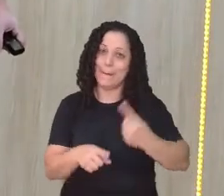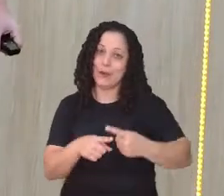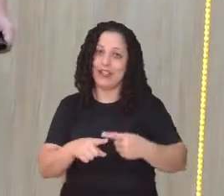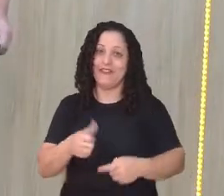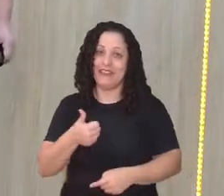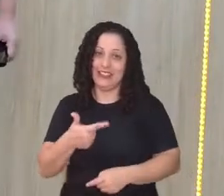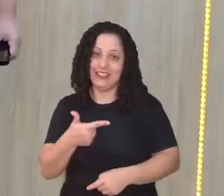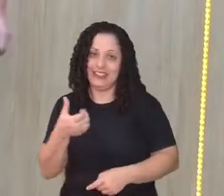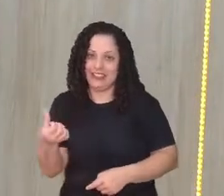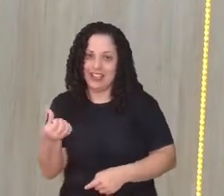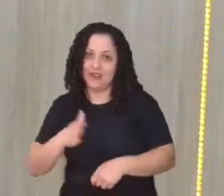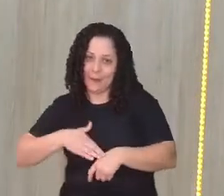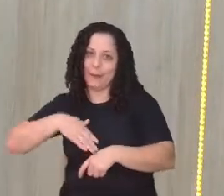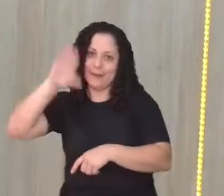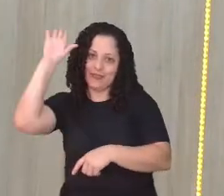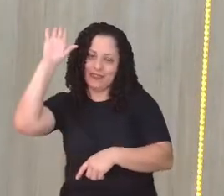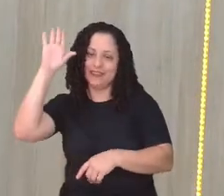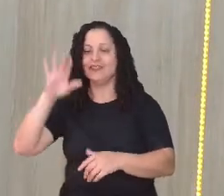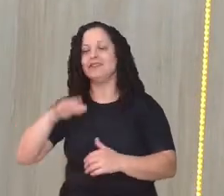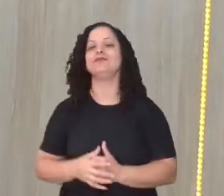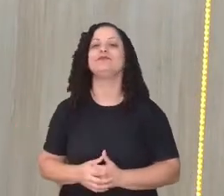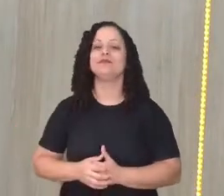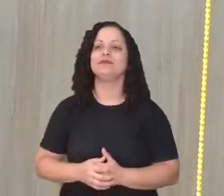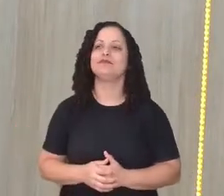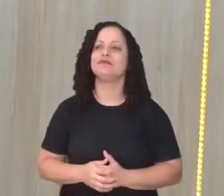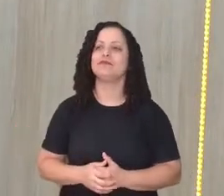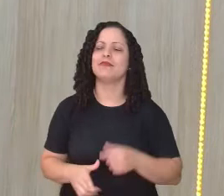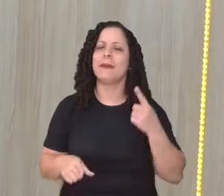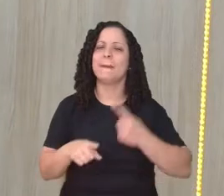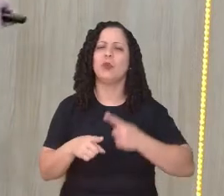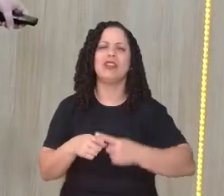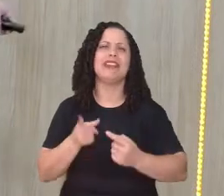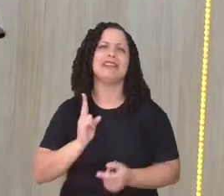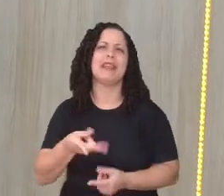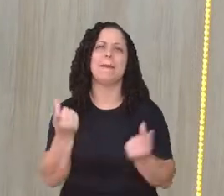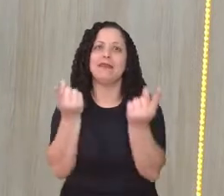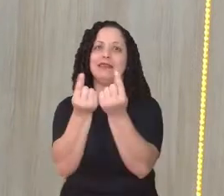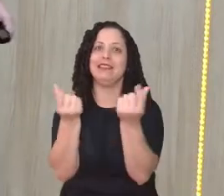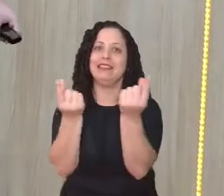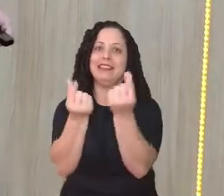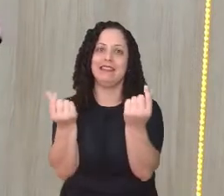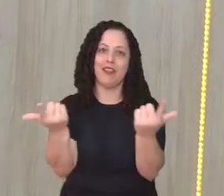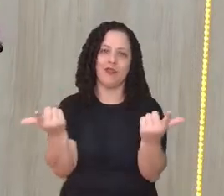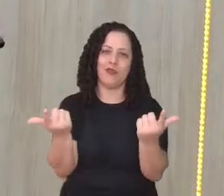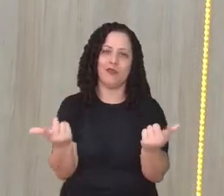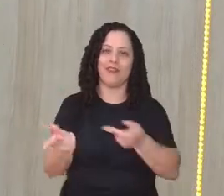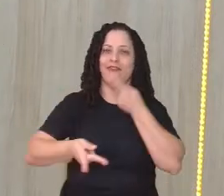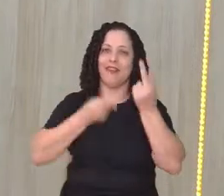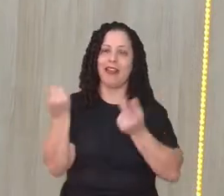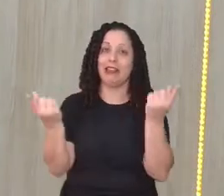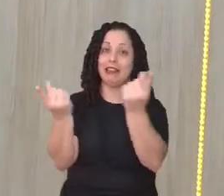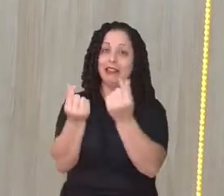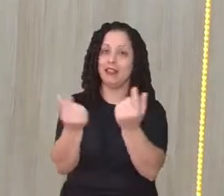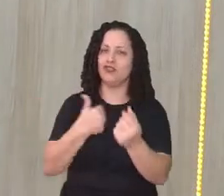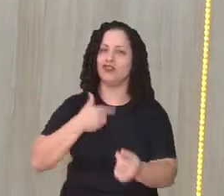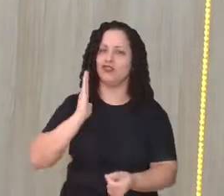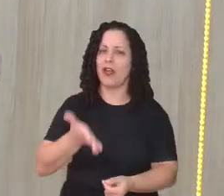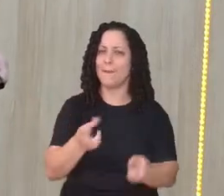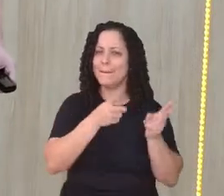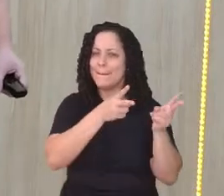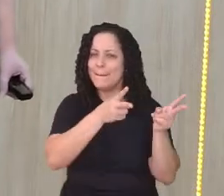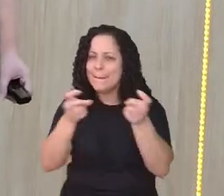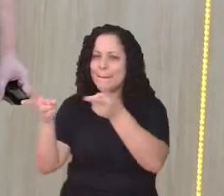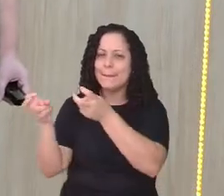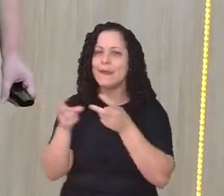do que em 16. Professora, por que a senhora traz sempre dinheiro? Porque eu já percebi